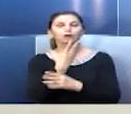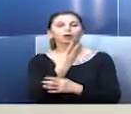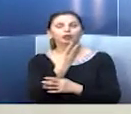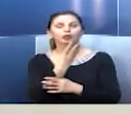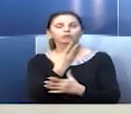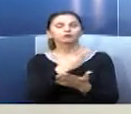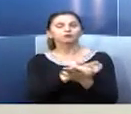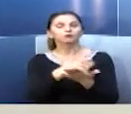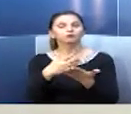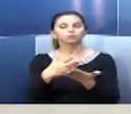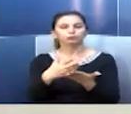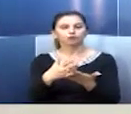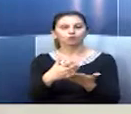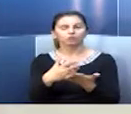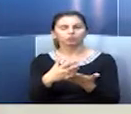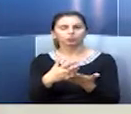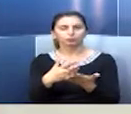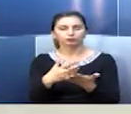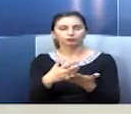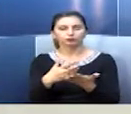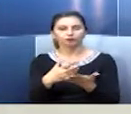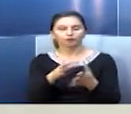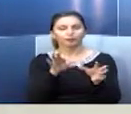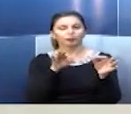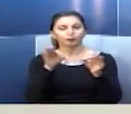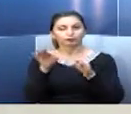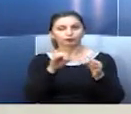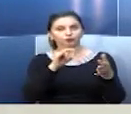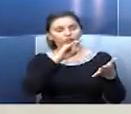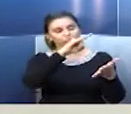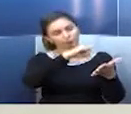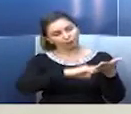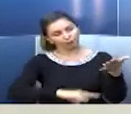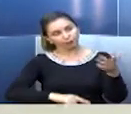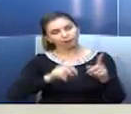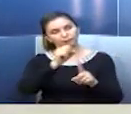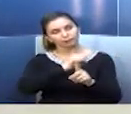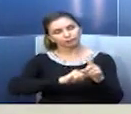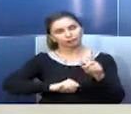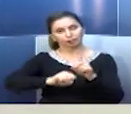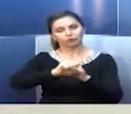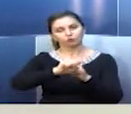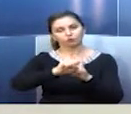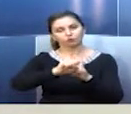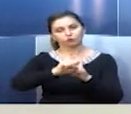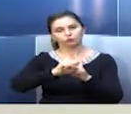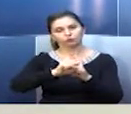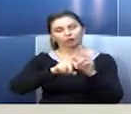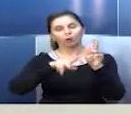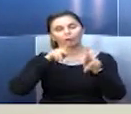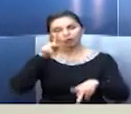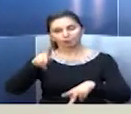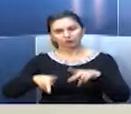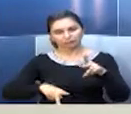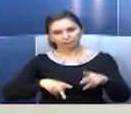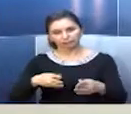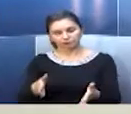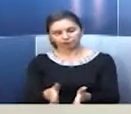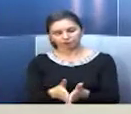a implantação do programa Nota Fiscal Social para a população de baixa